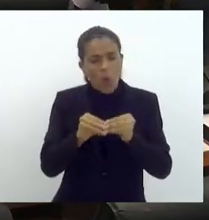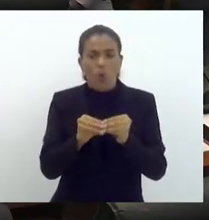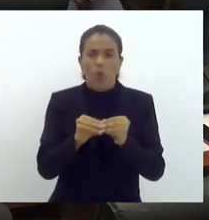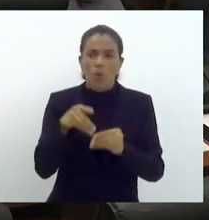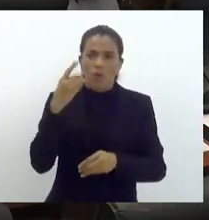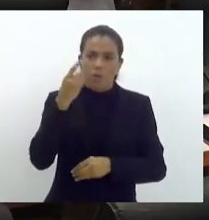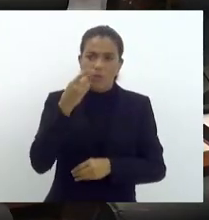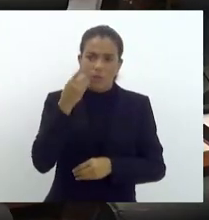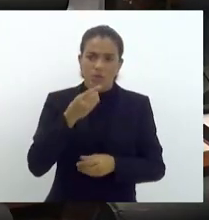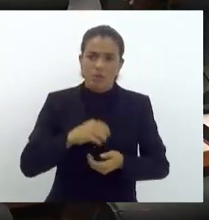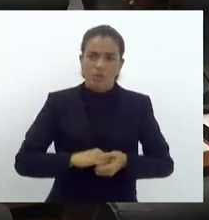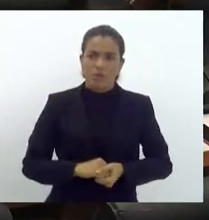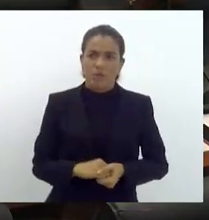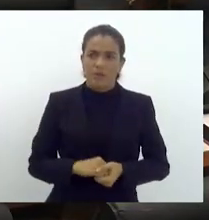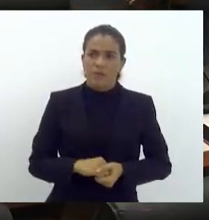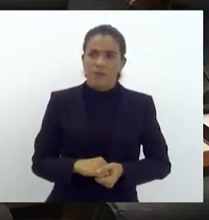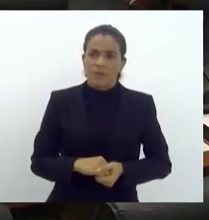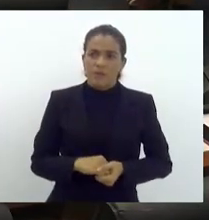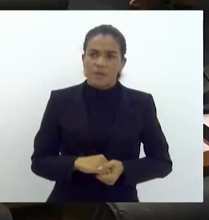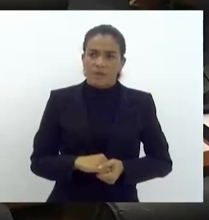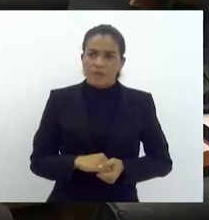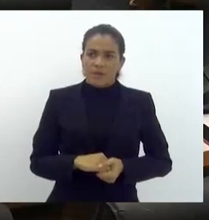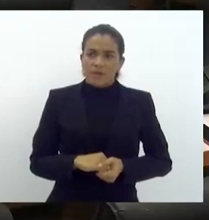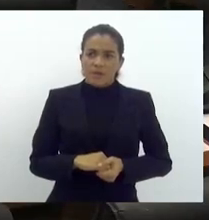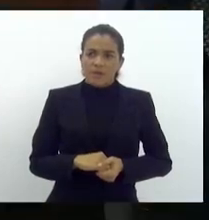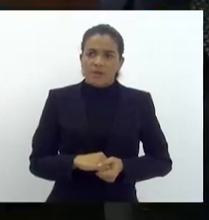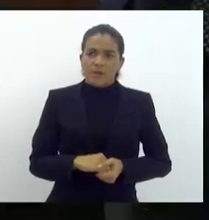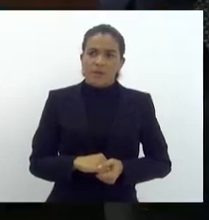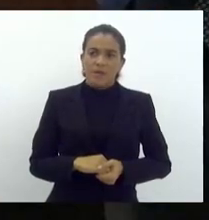depois você fala